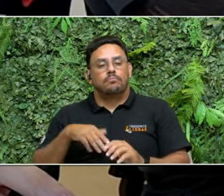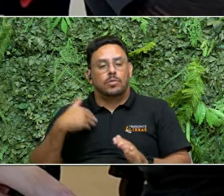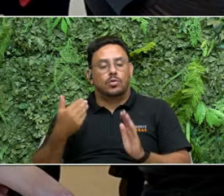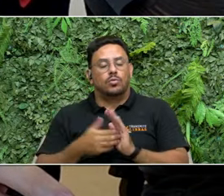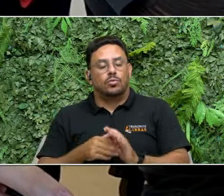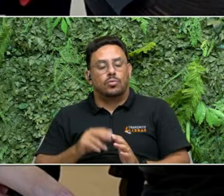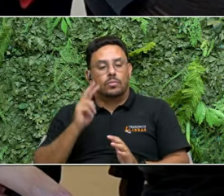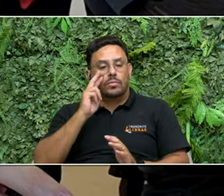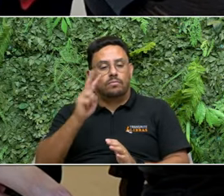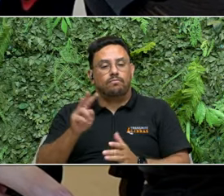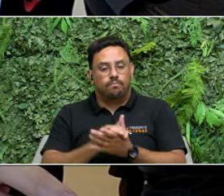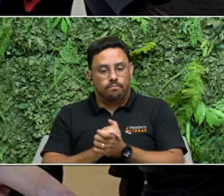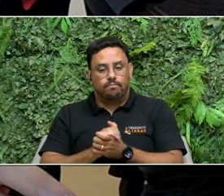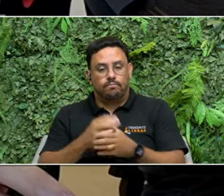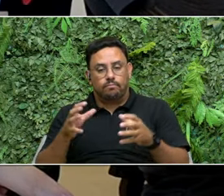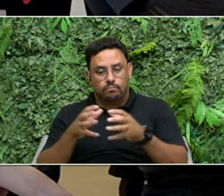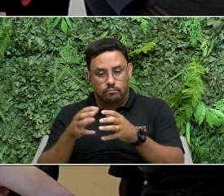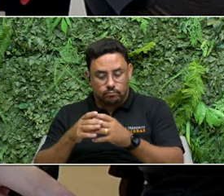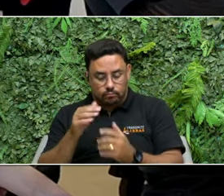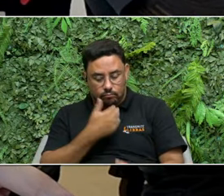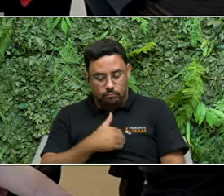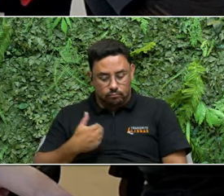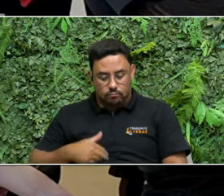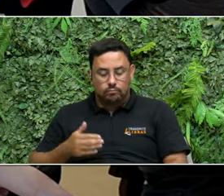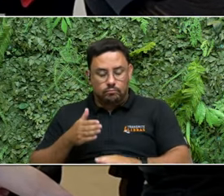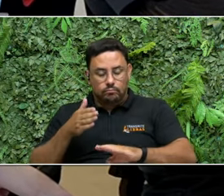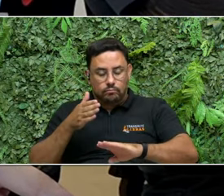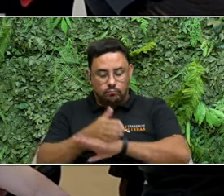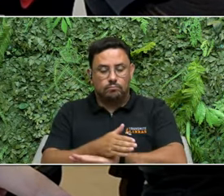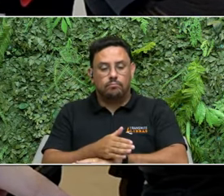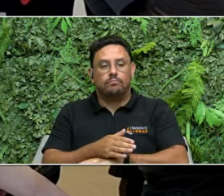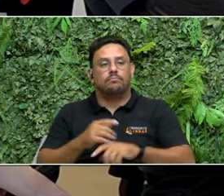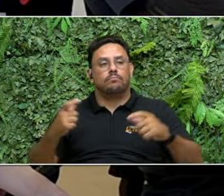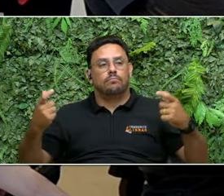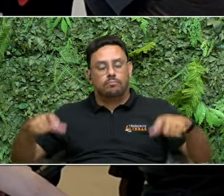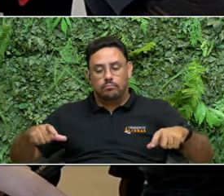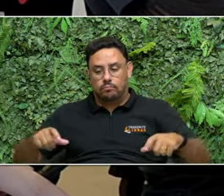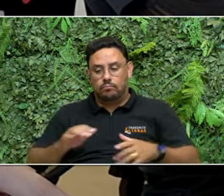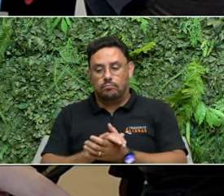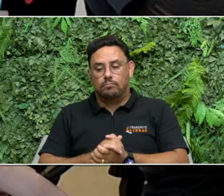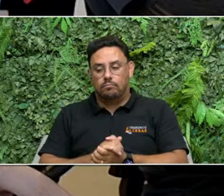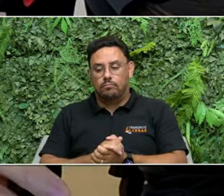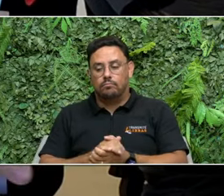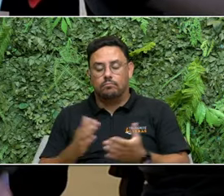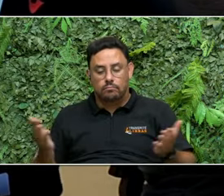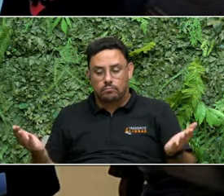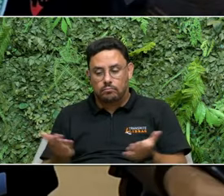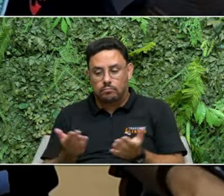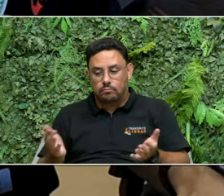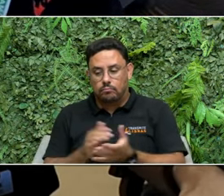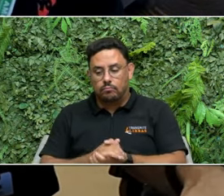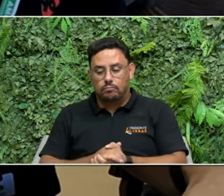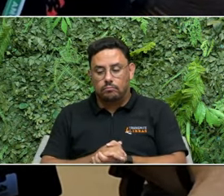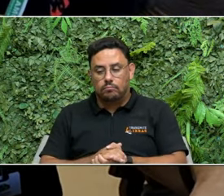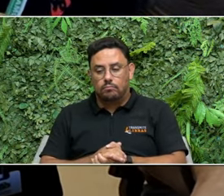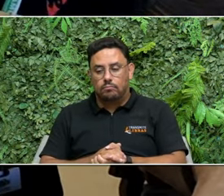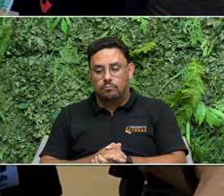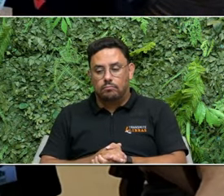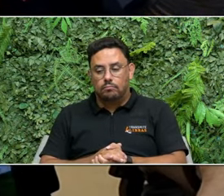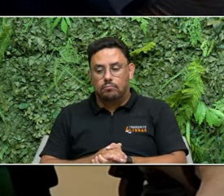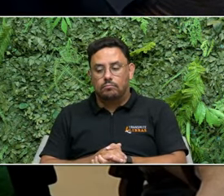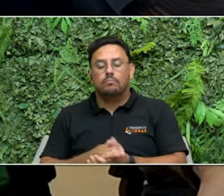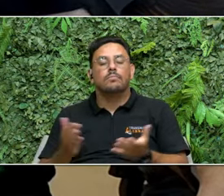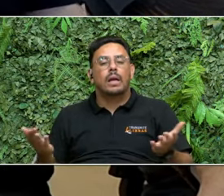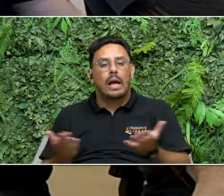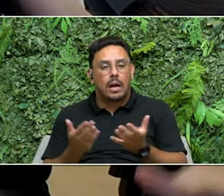em letras garrafais para todo mundo que passar ali do time do galo l e entrar em campo com essa frase na cabeça e neste